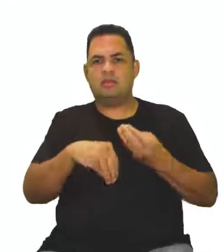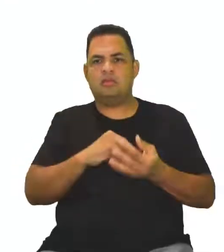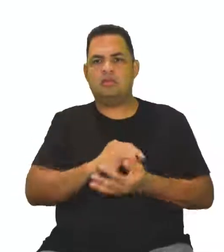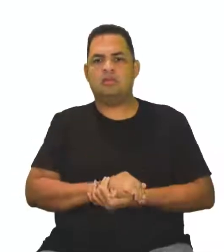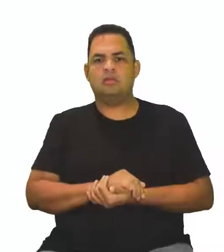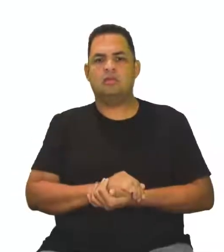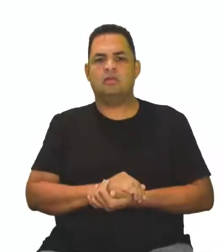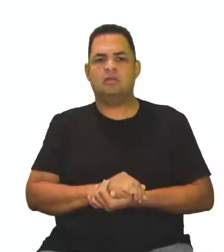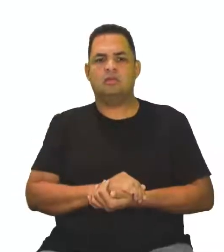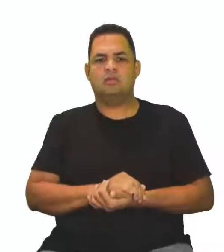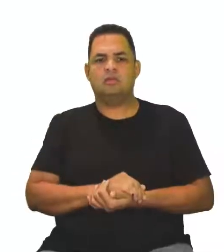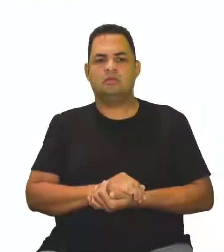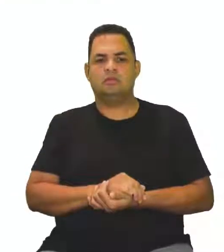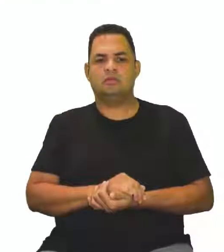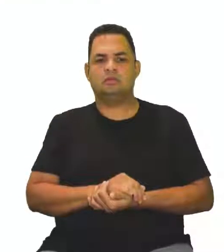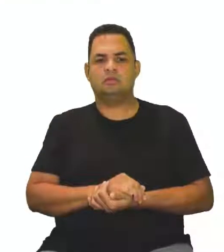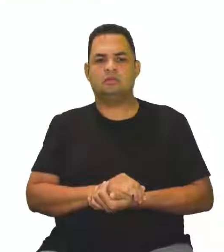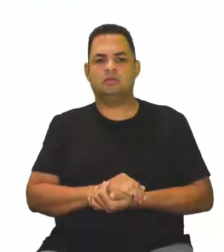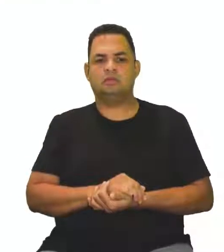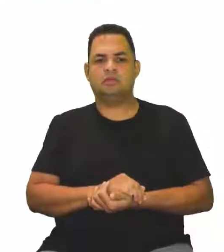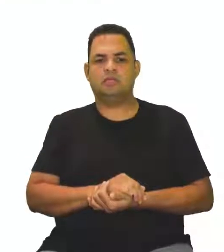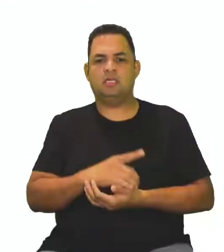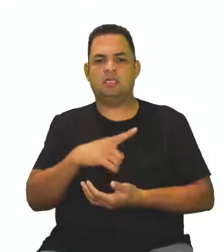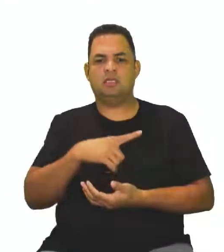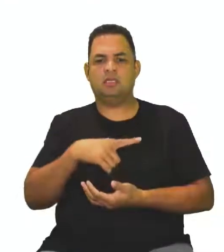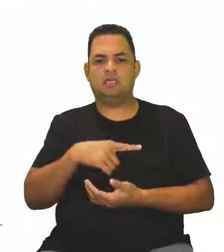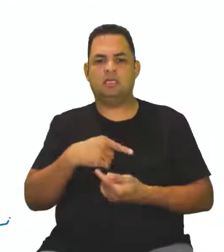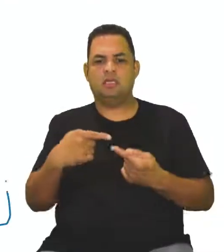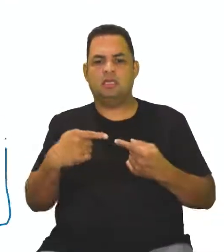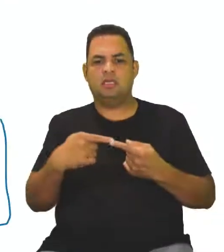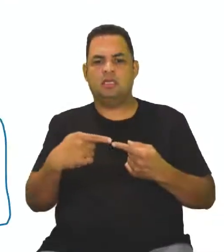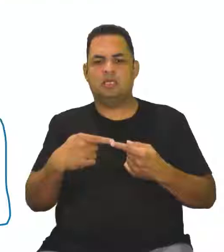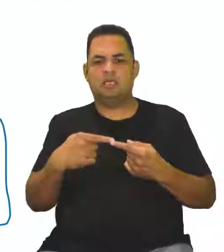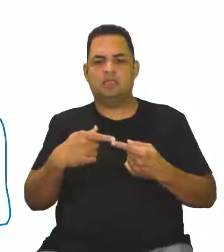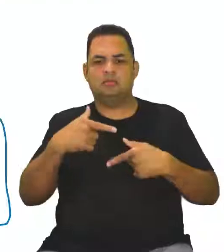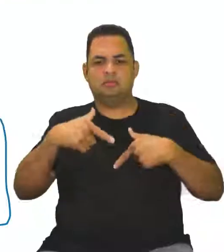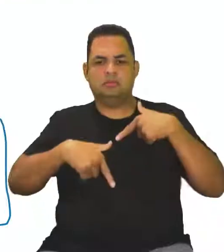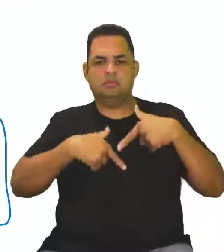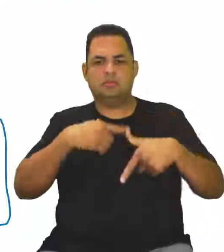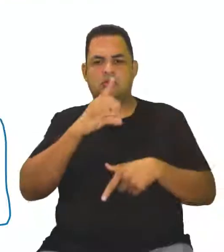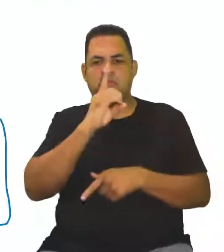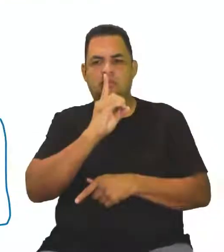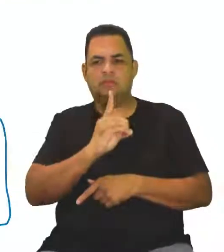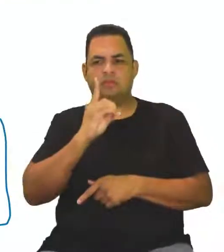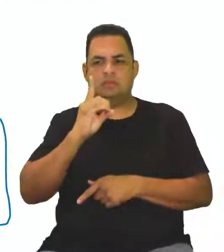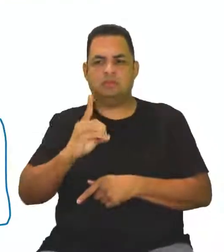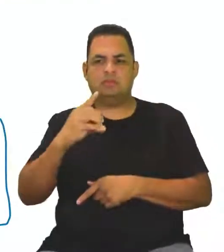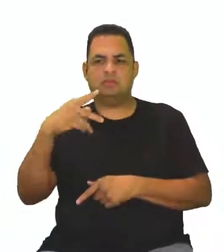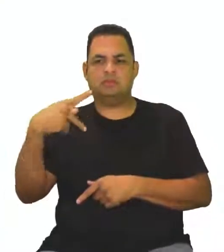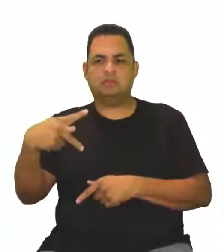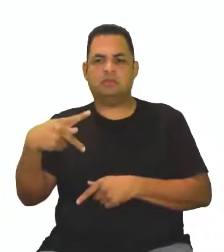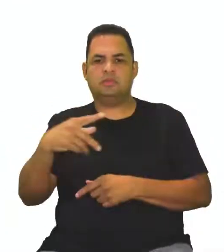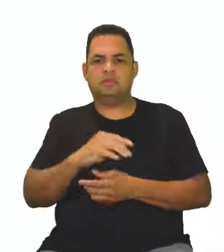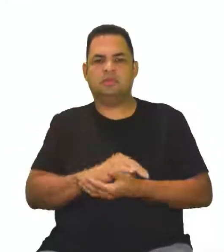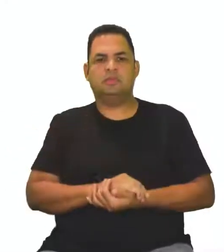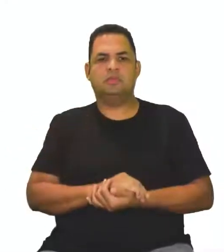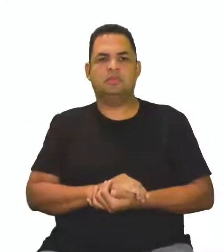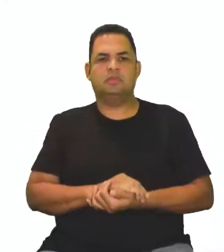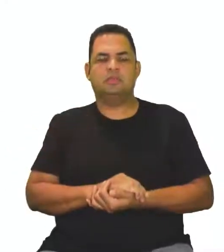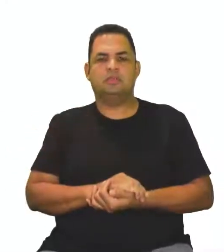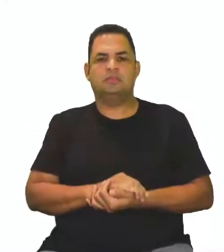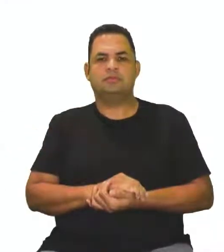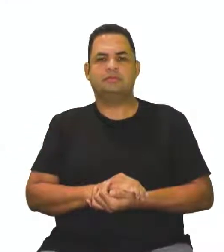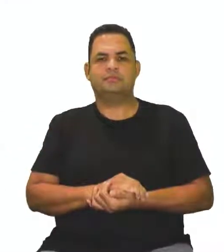estão sendo alimentados aí por uma DDP, ok? Pessoal,